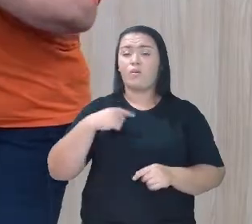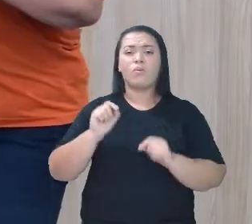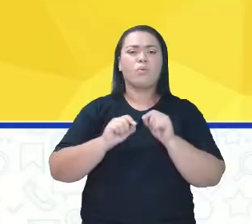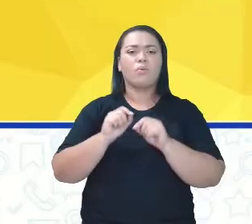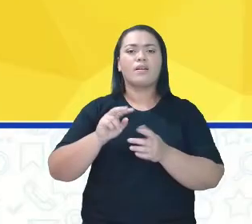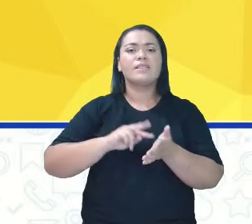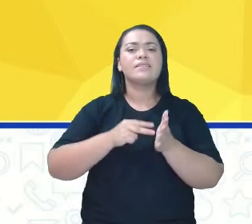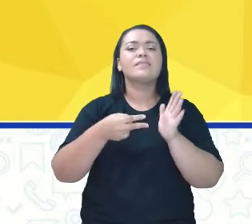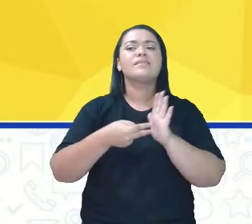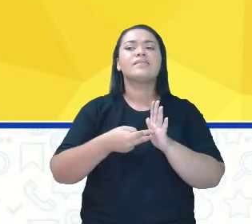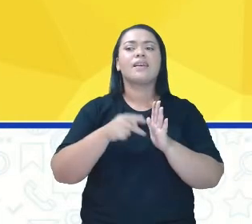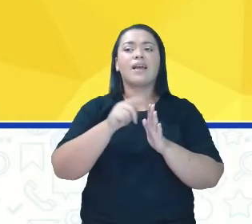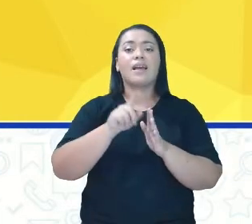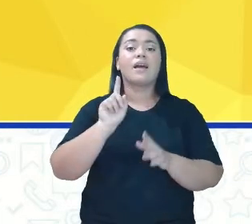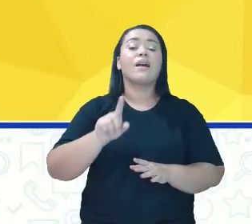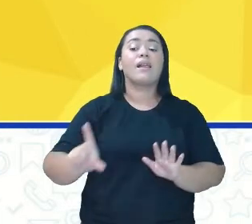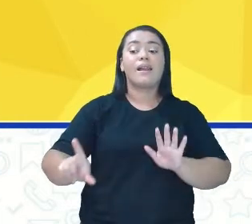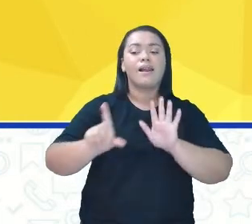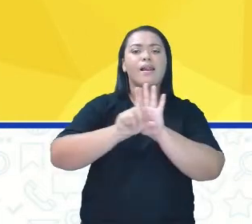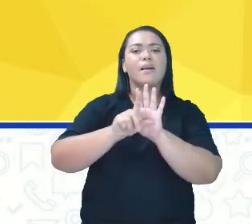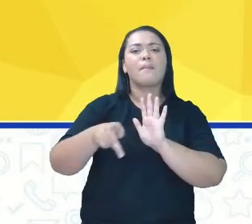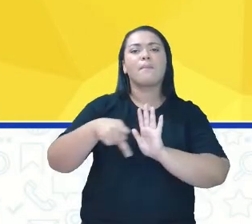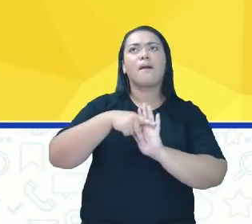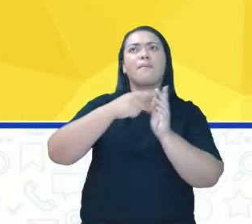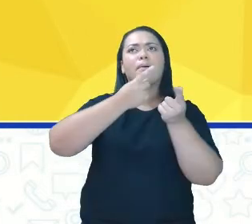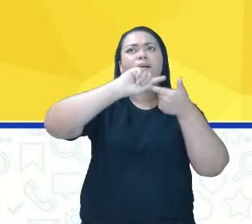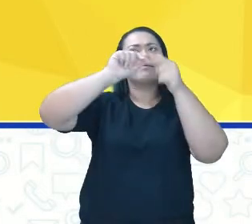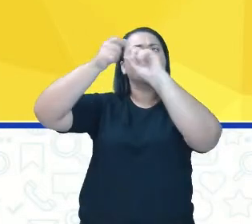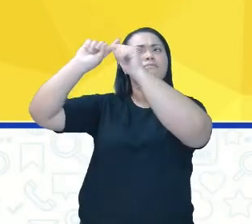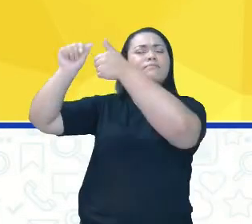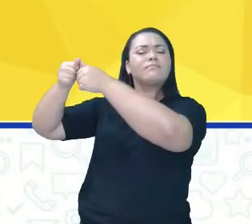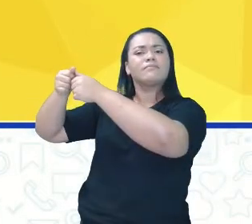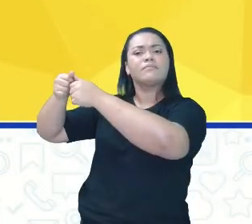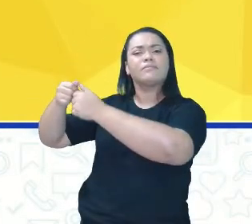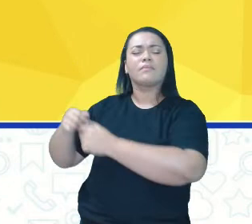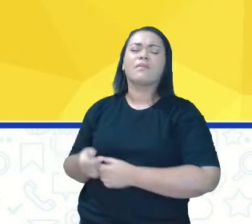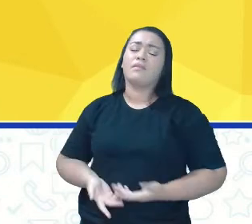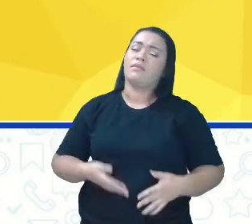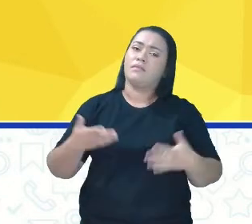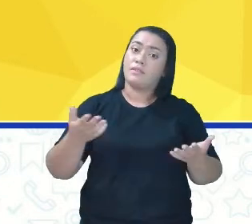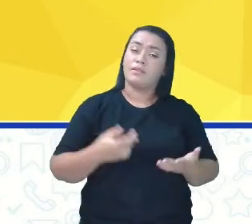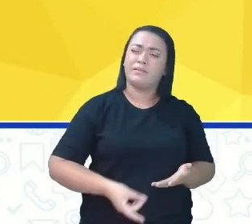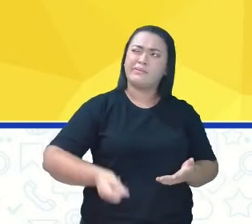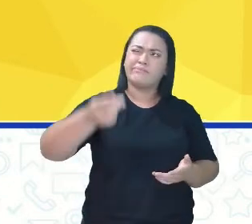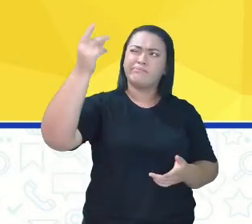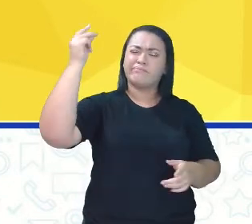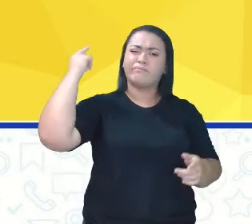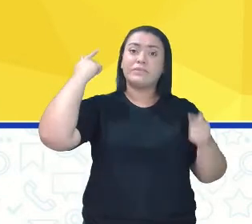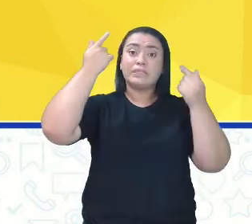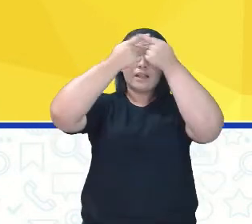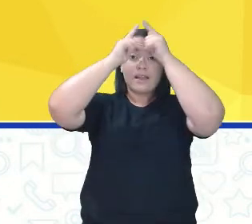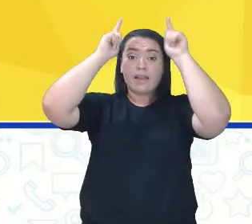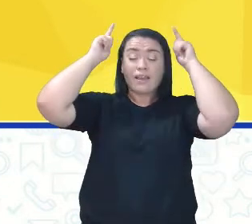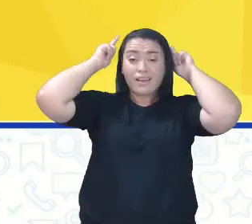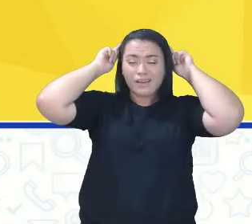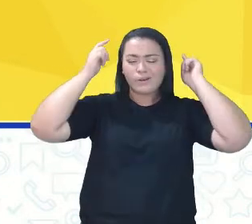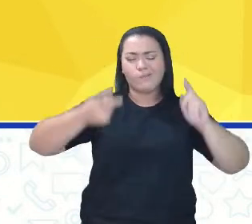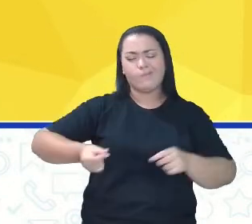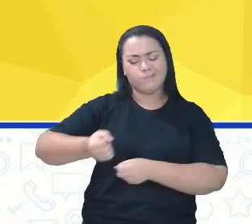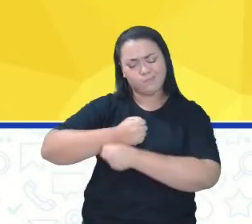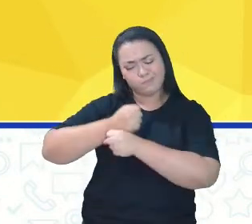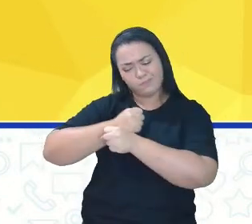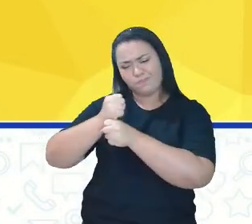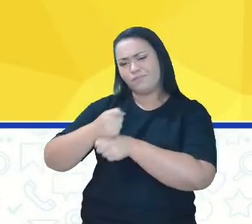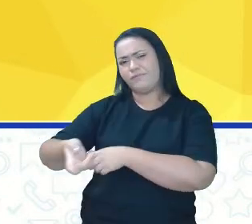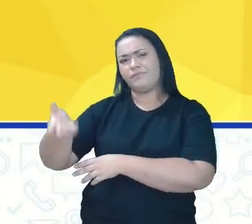grego significa lei das estrelas. Então vejam, então lá na Grécia, há muitos e muitos